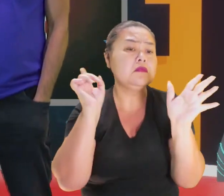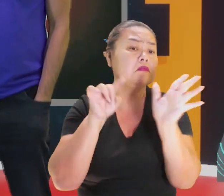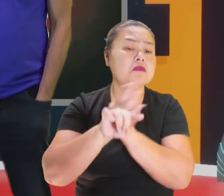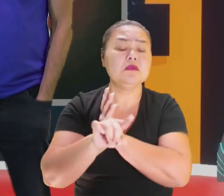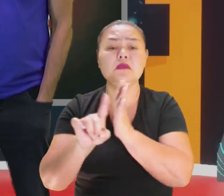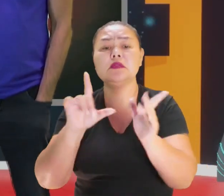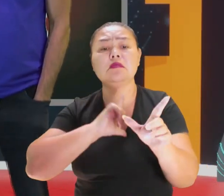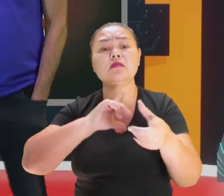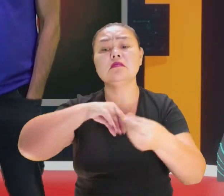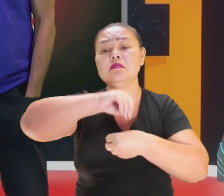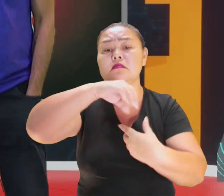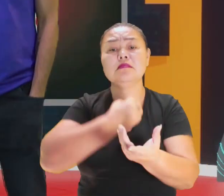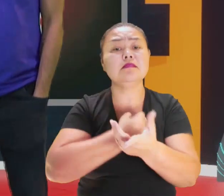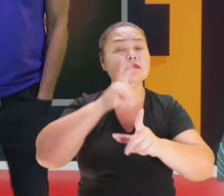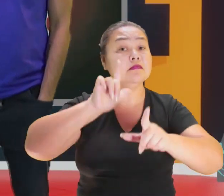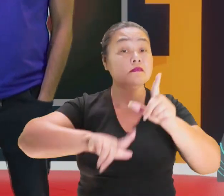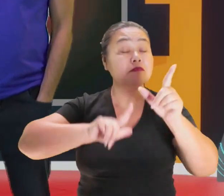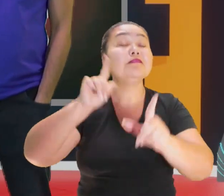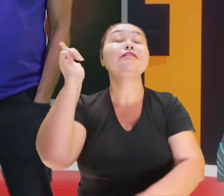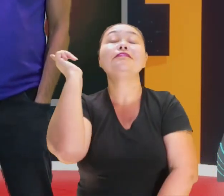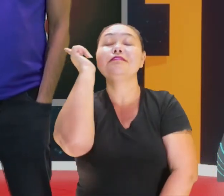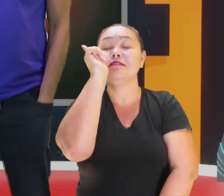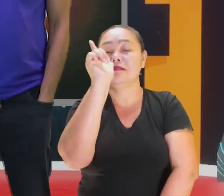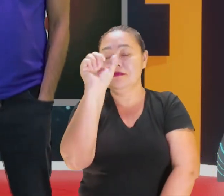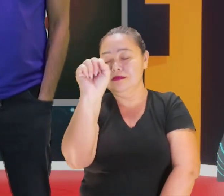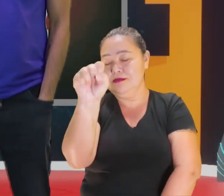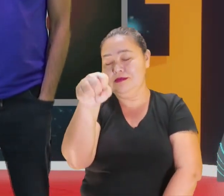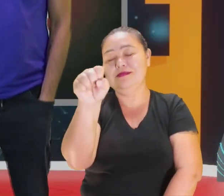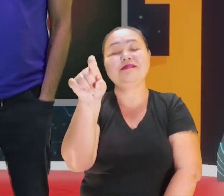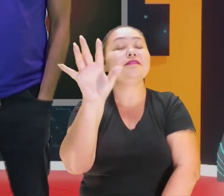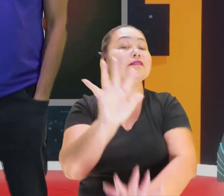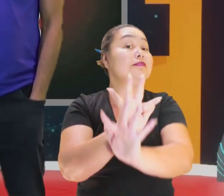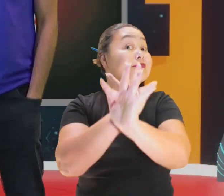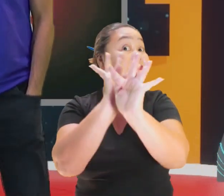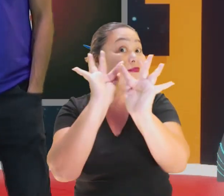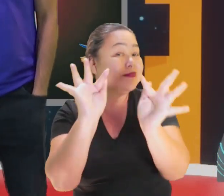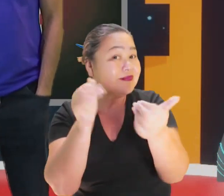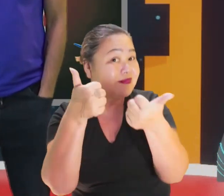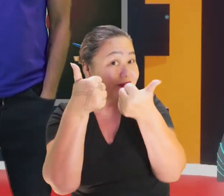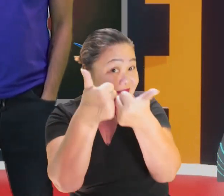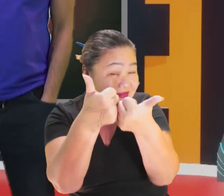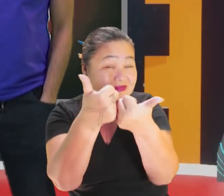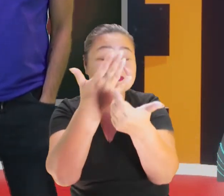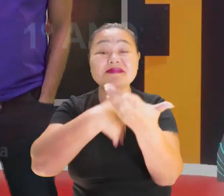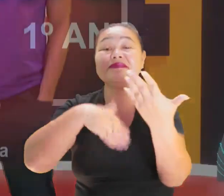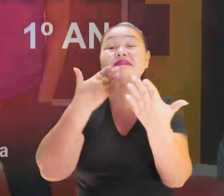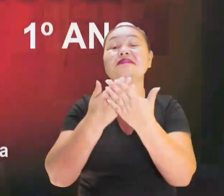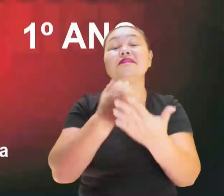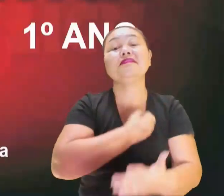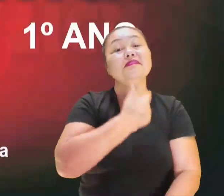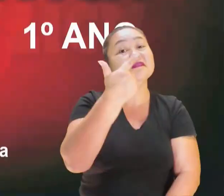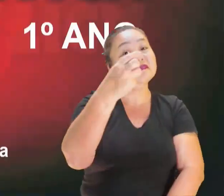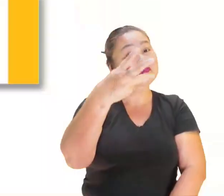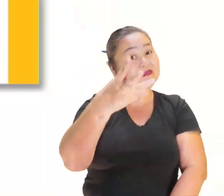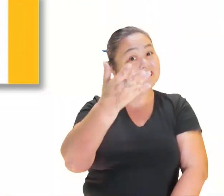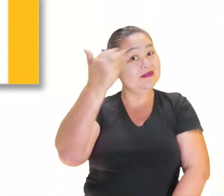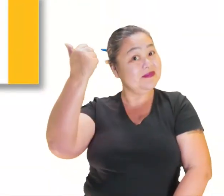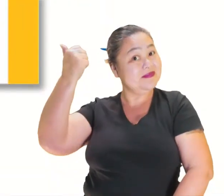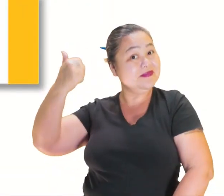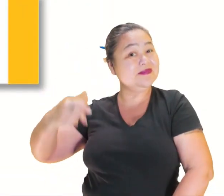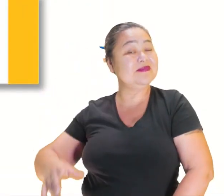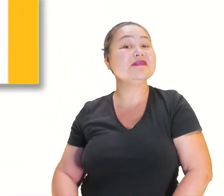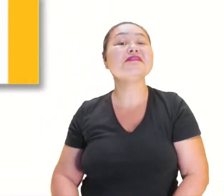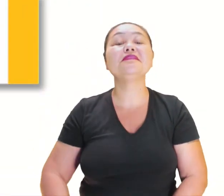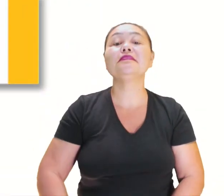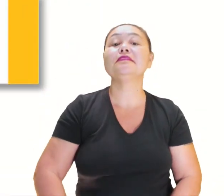quando envolvem expressões. E a gente consegue sim, é muito simples, tá bom? Então vamos lá, aula de número 23, vem com a